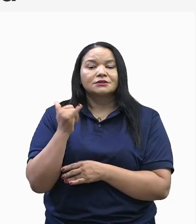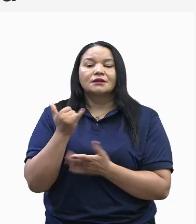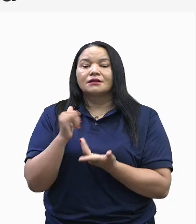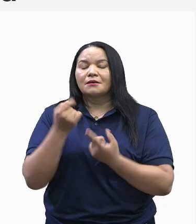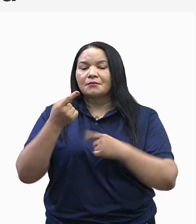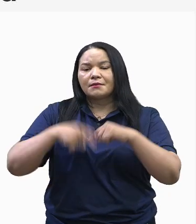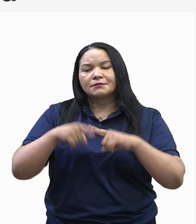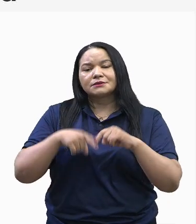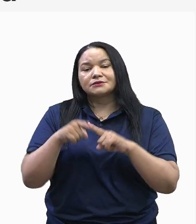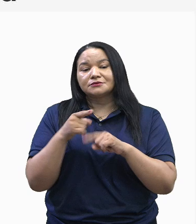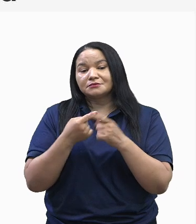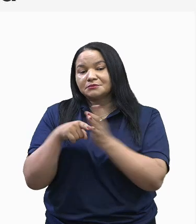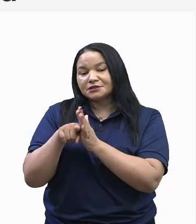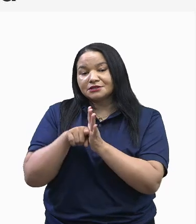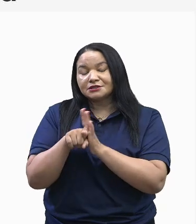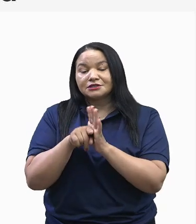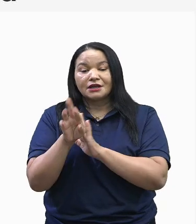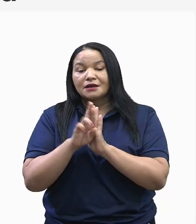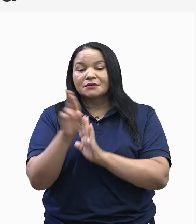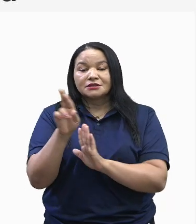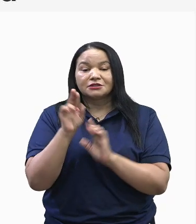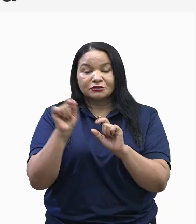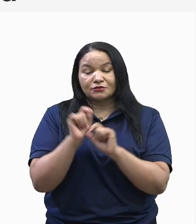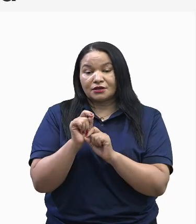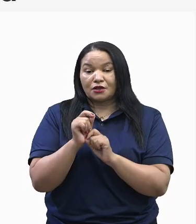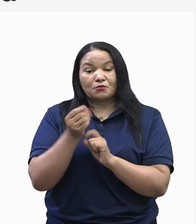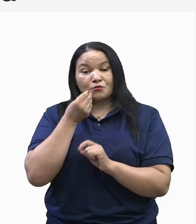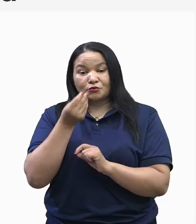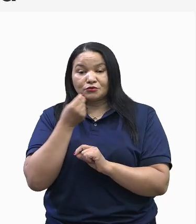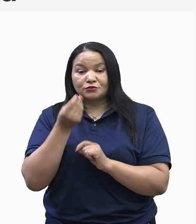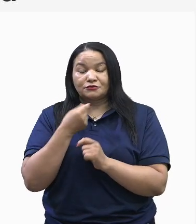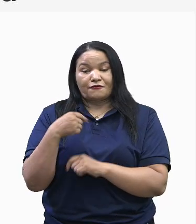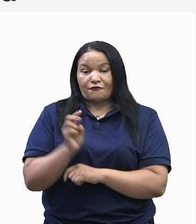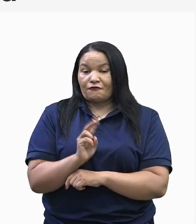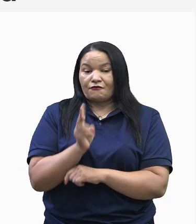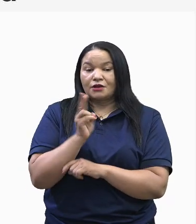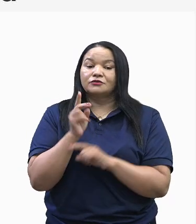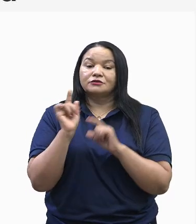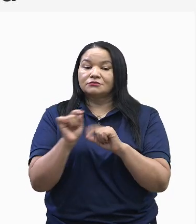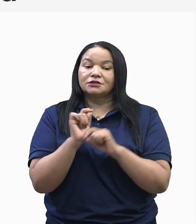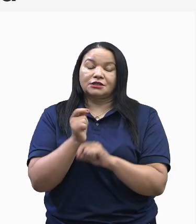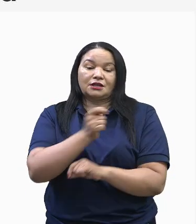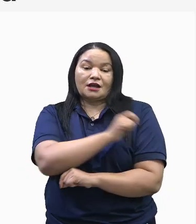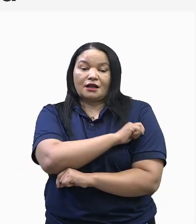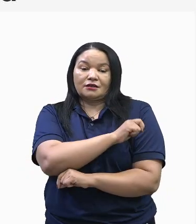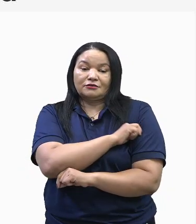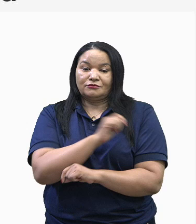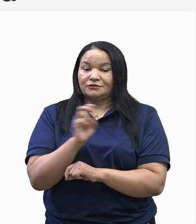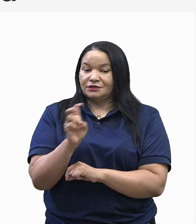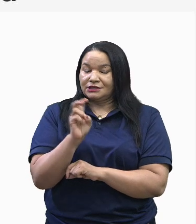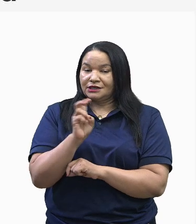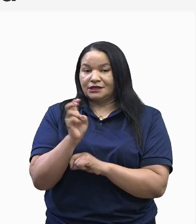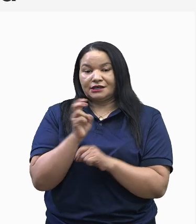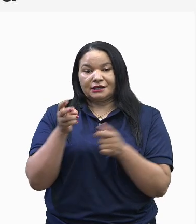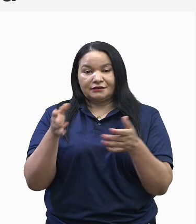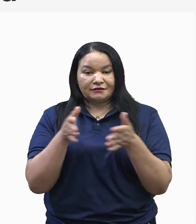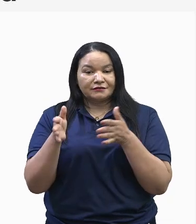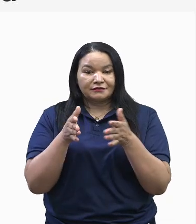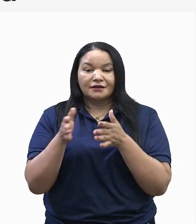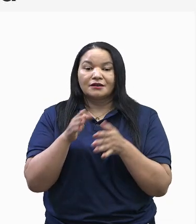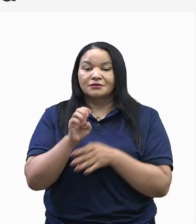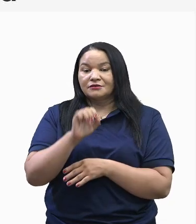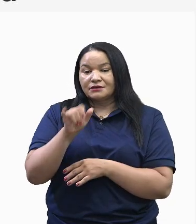de pesquisa representa uma oportunidade valiosa para os alunos da quinta etapa da